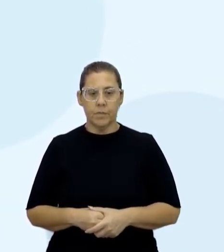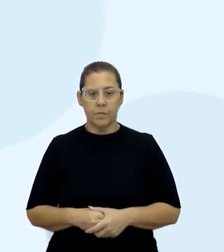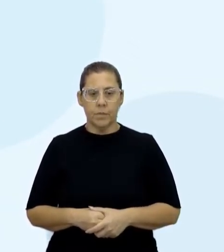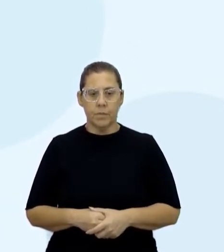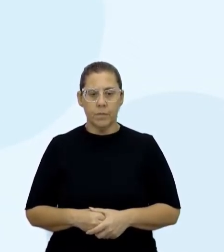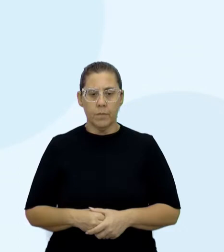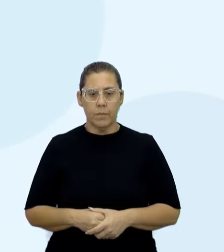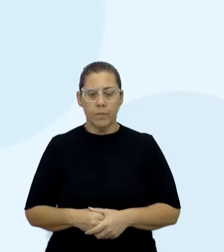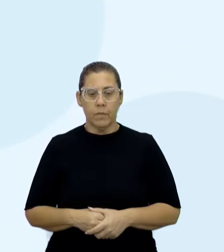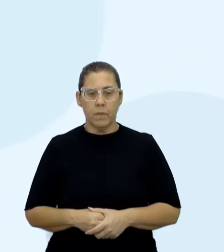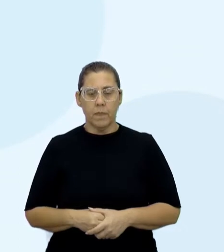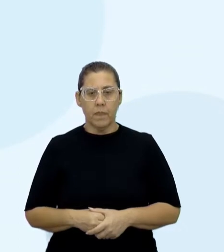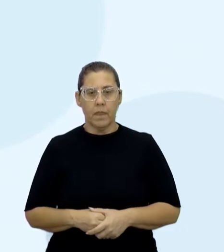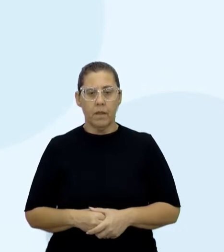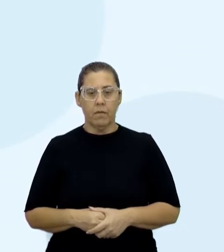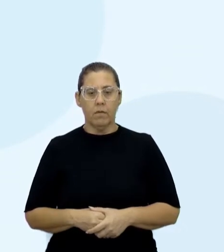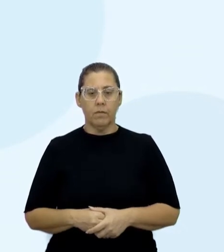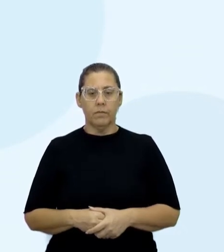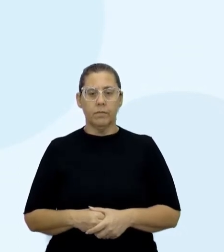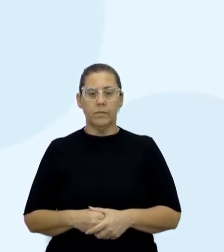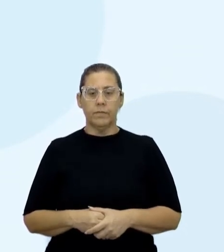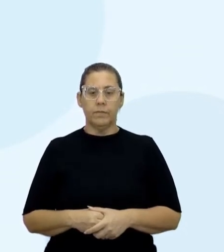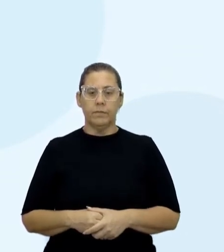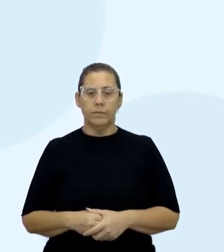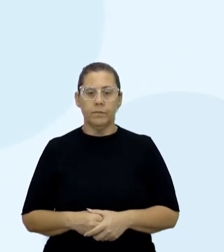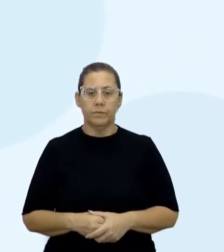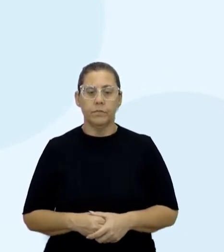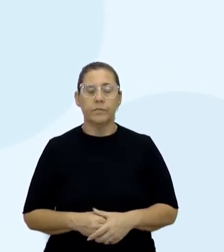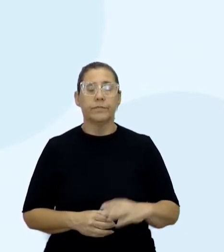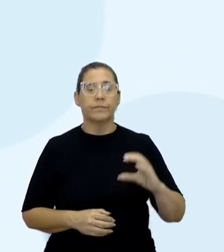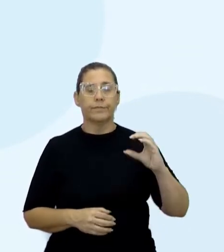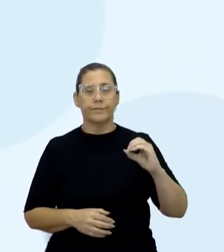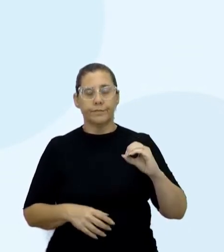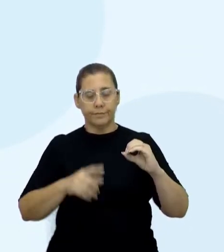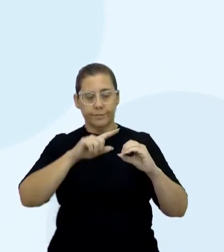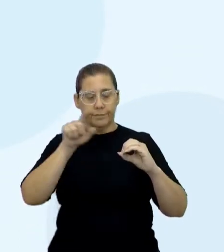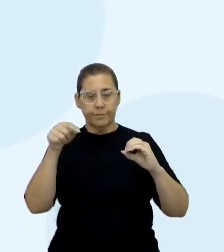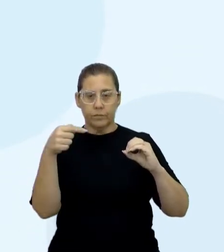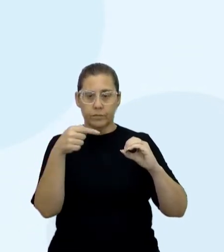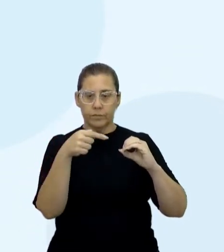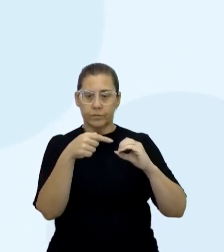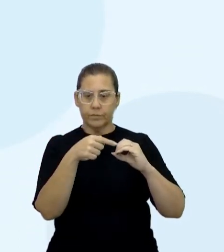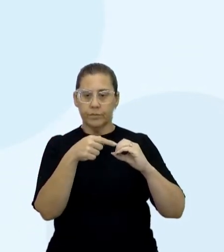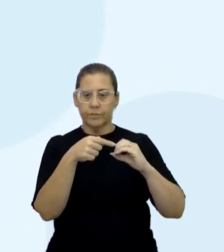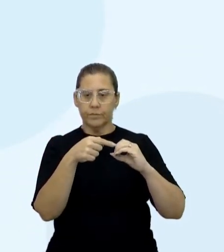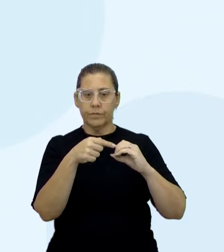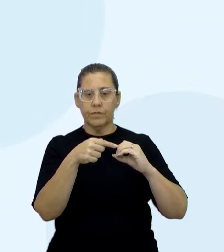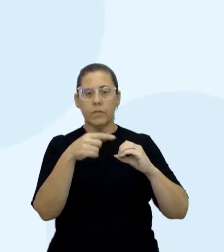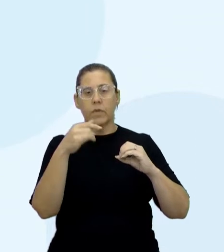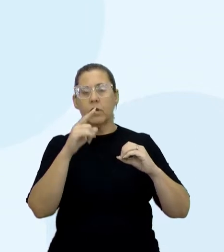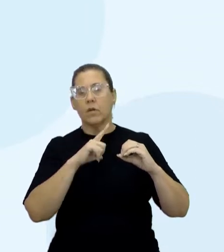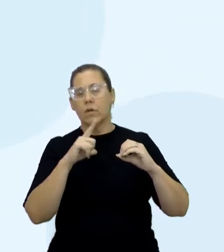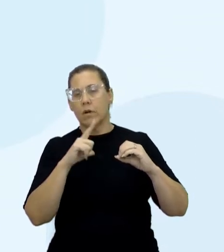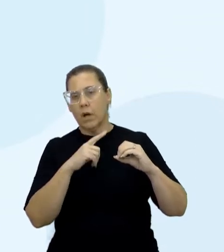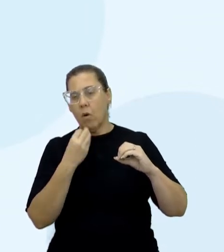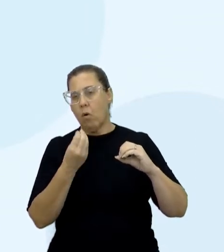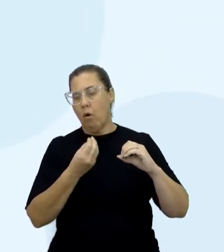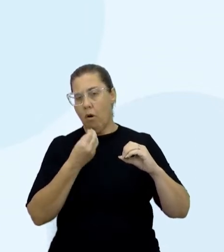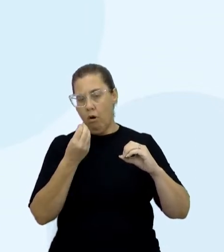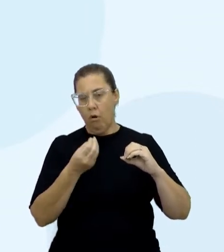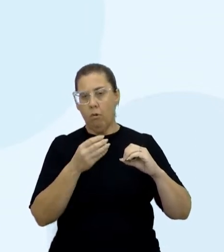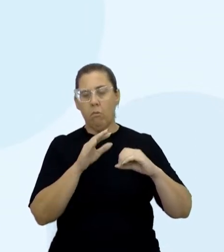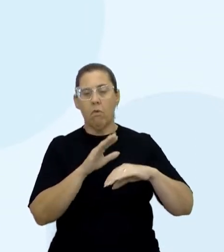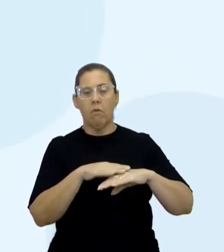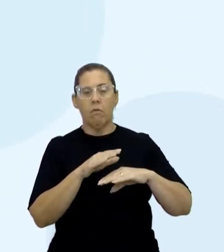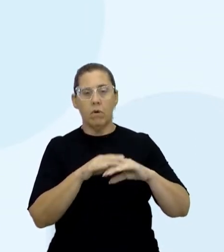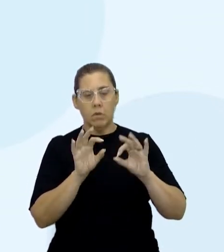vermelha que ficou da mesma cor e deixar aqui preto, pronto, ó. Ela vai incidir nesse ponto, e aí se eu tiver aqui condições de